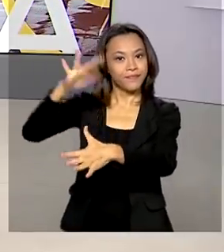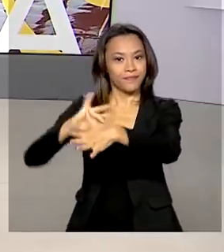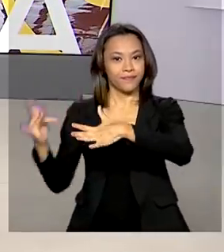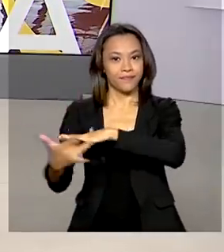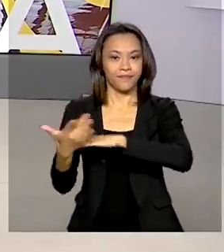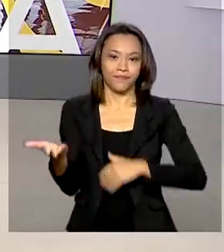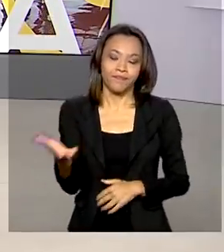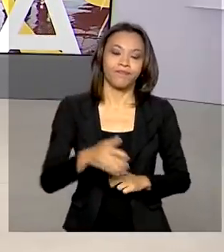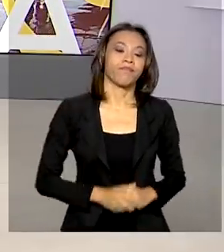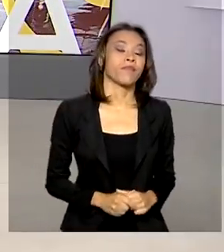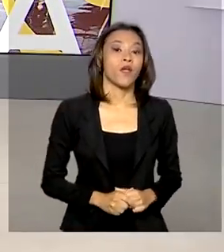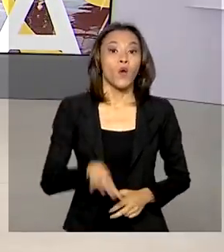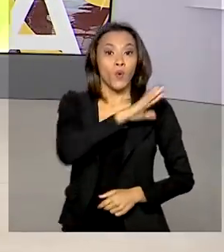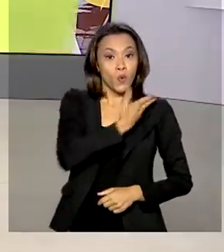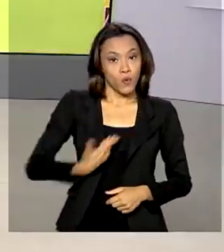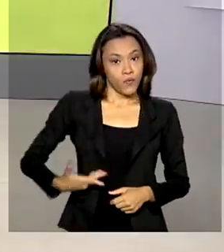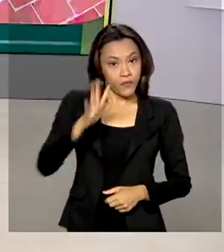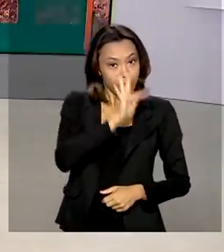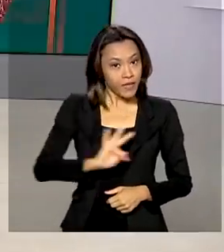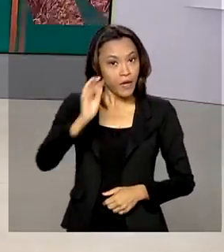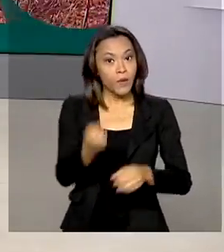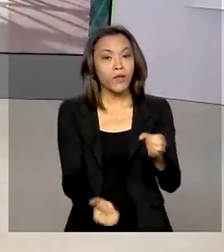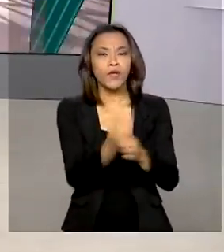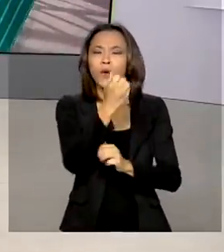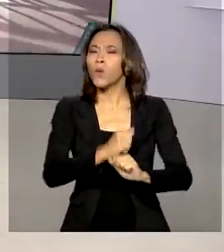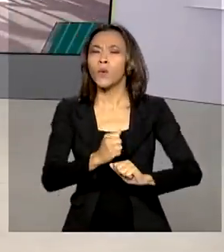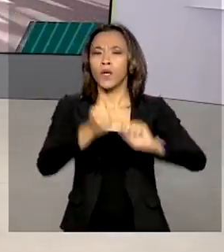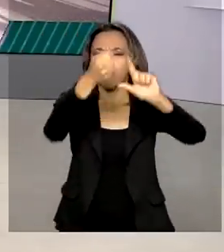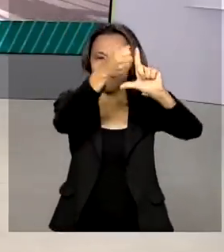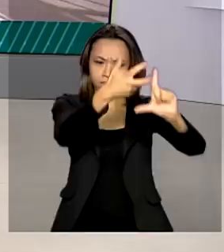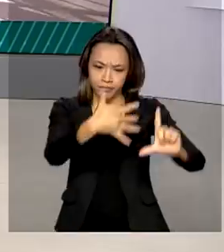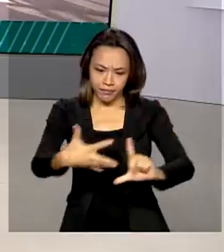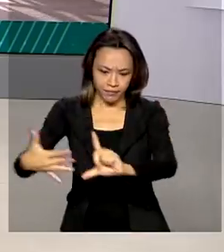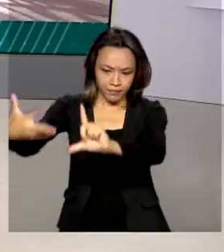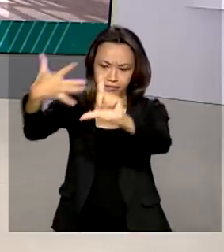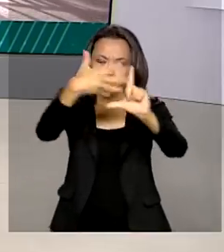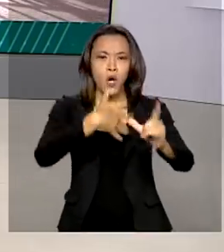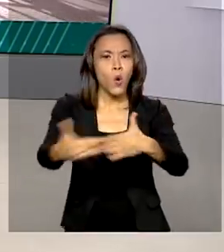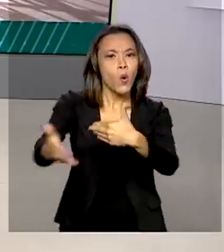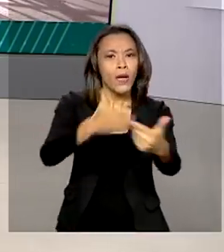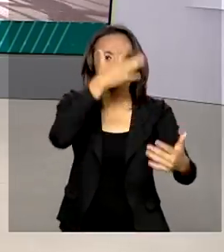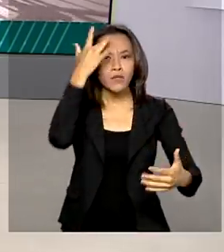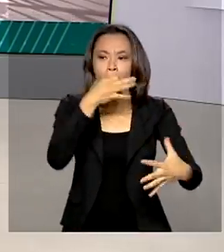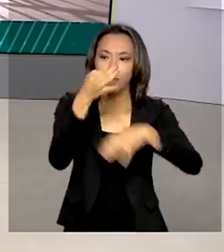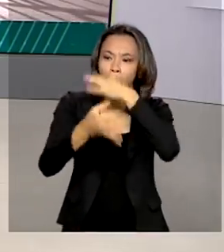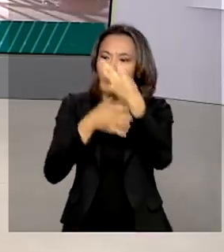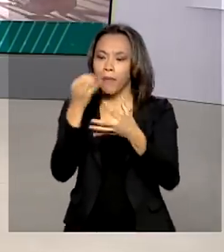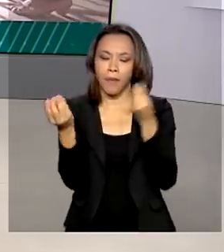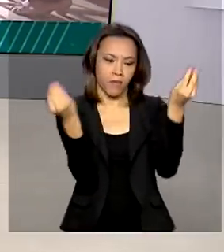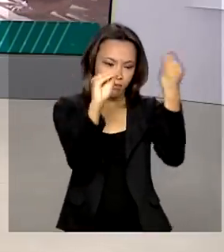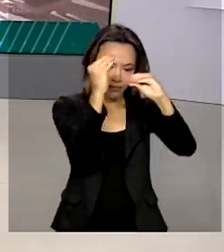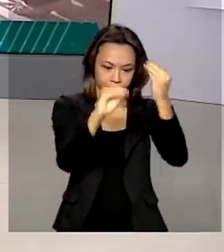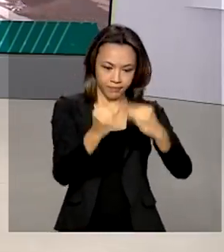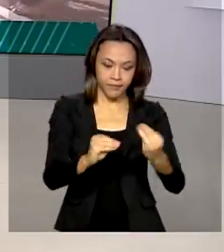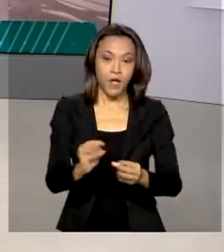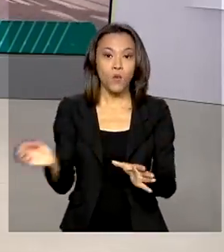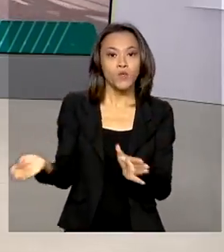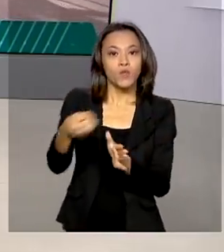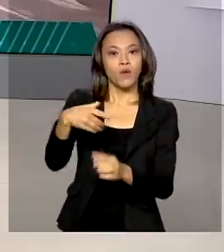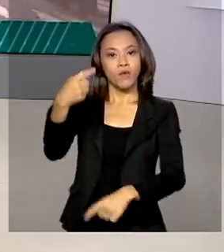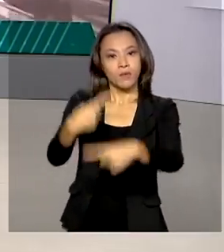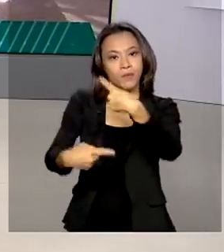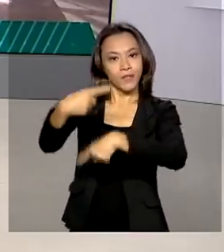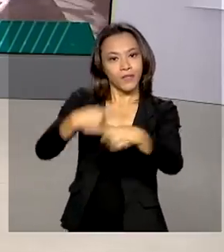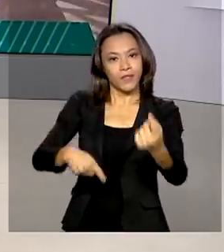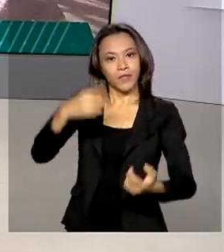governo federal criou uma página na internet que permite que qualquer cidadão contribua com a construção de novas políticas públicas